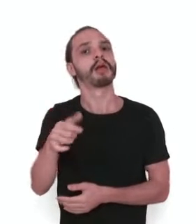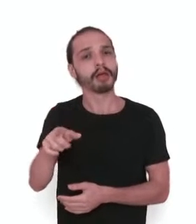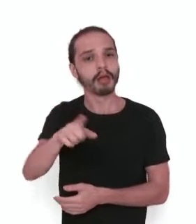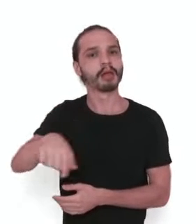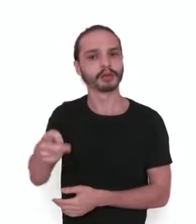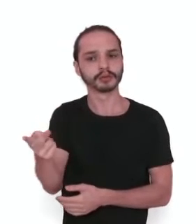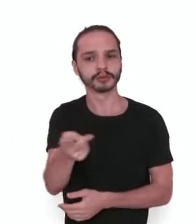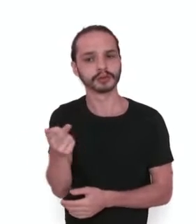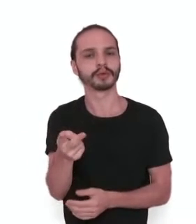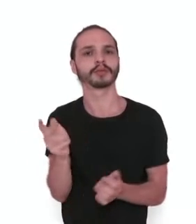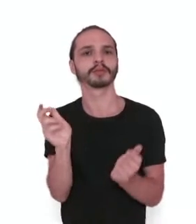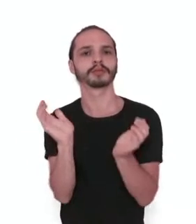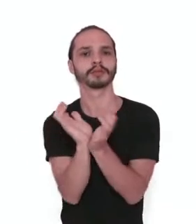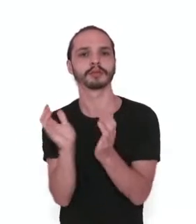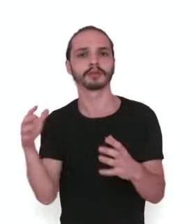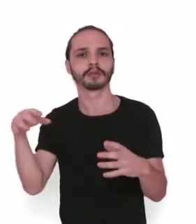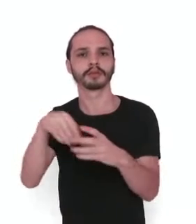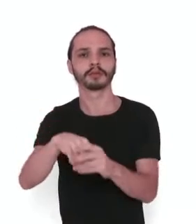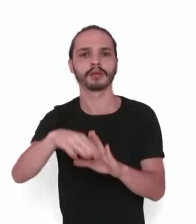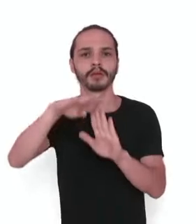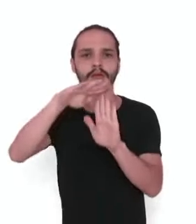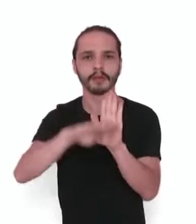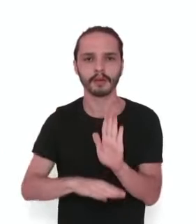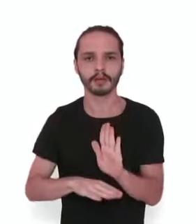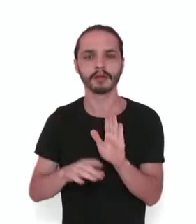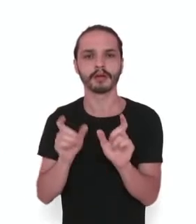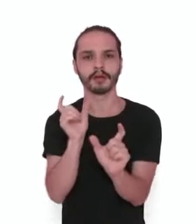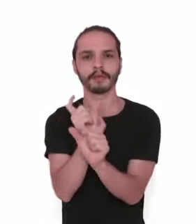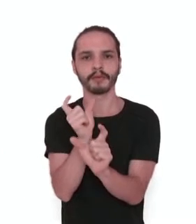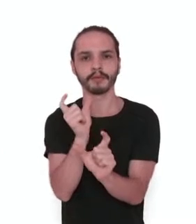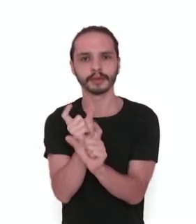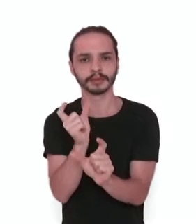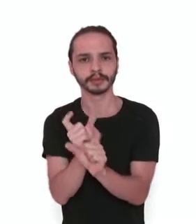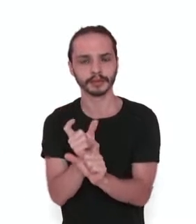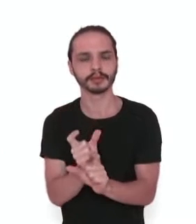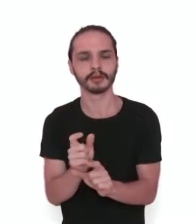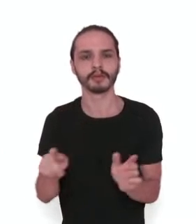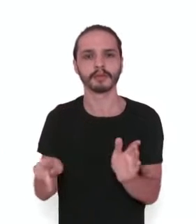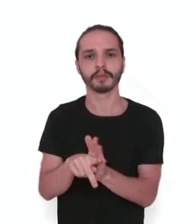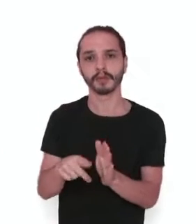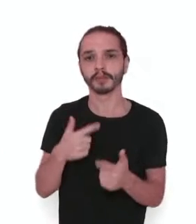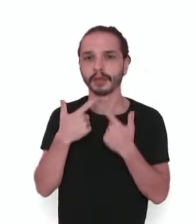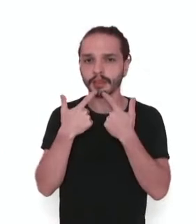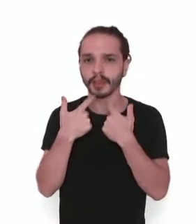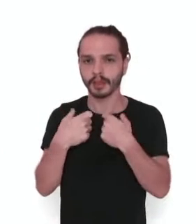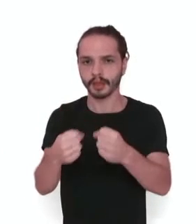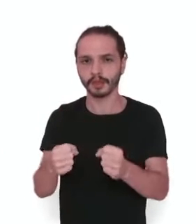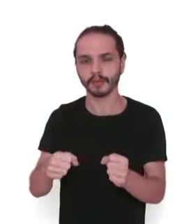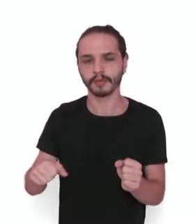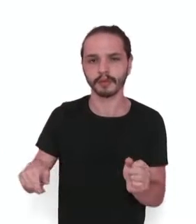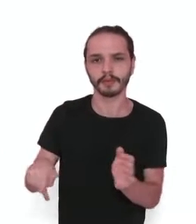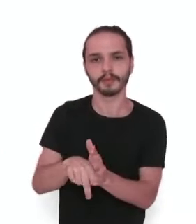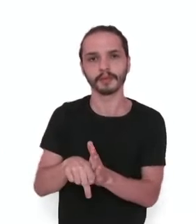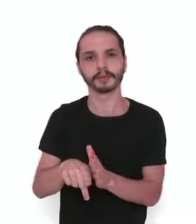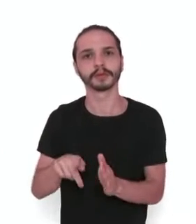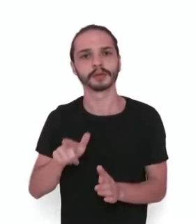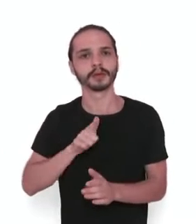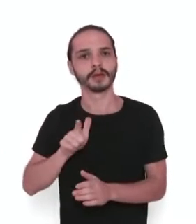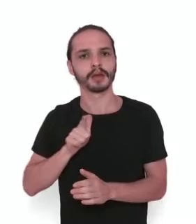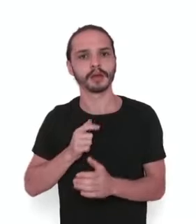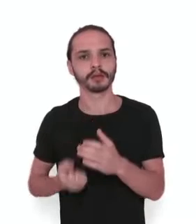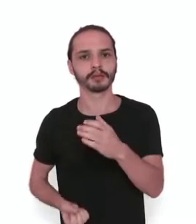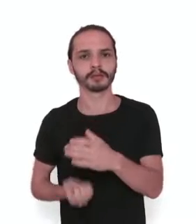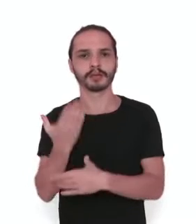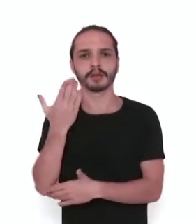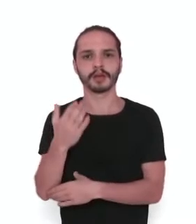Programa de Alfabetização na Língua Materna, PALMA, desenvolvido pelo matemático José Luiz Poli, de